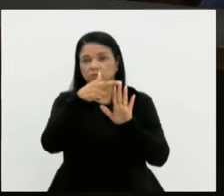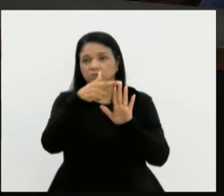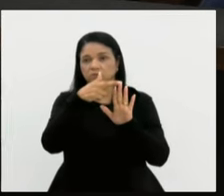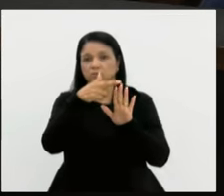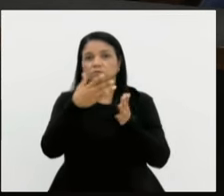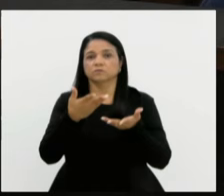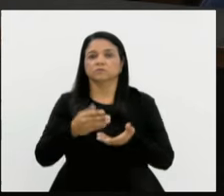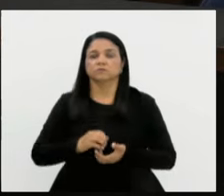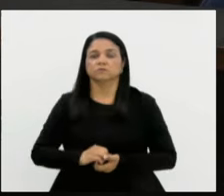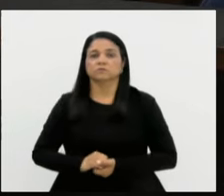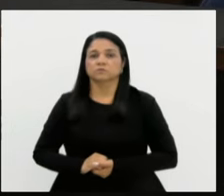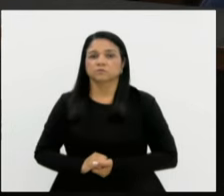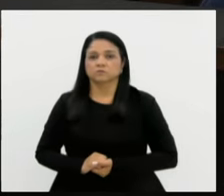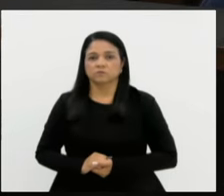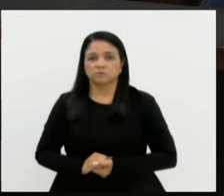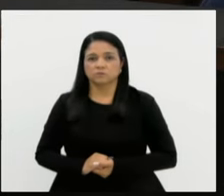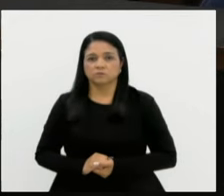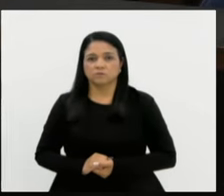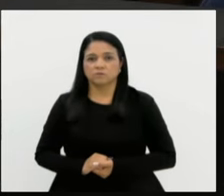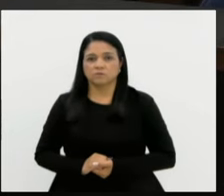respectivo.